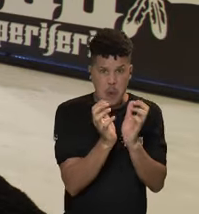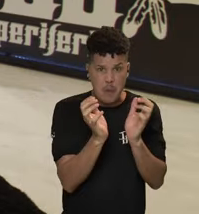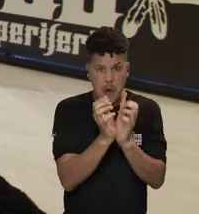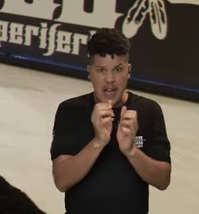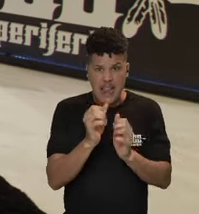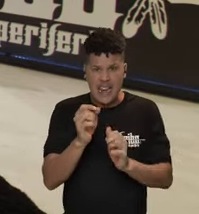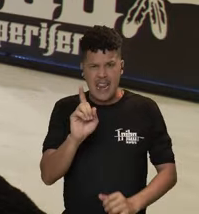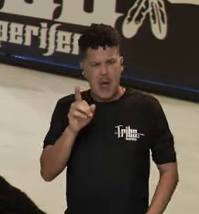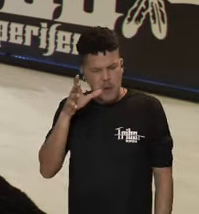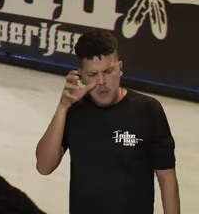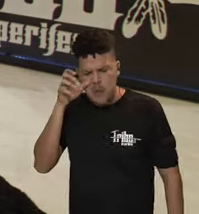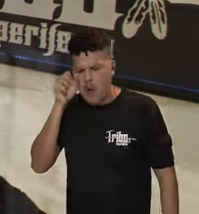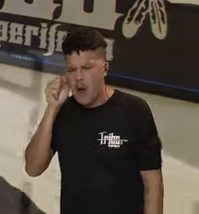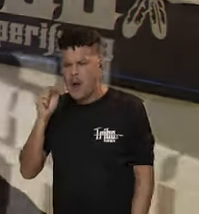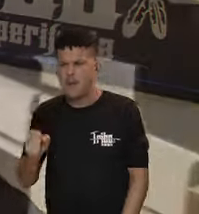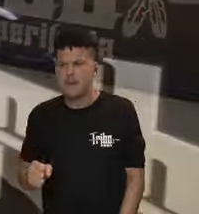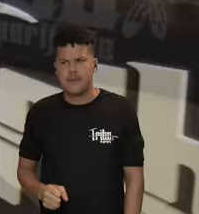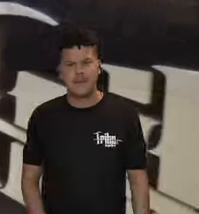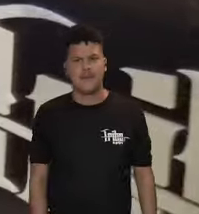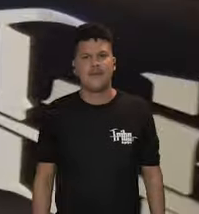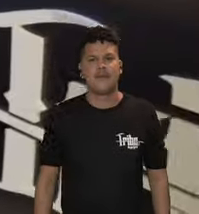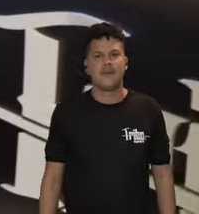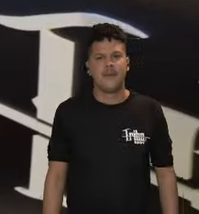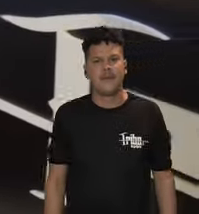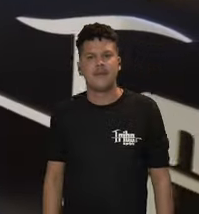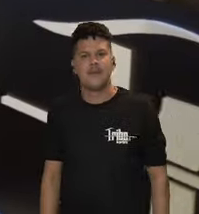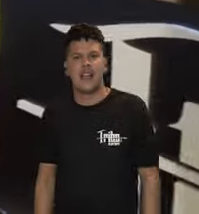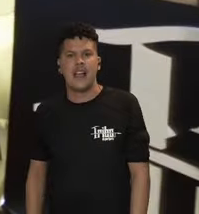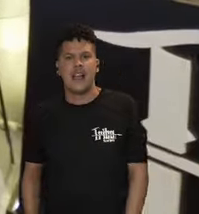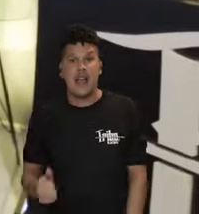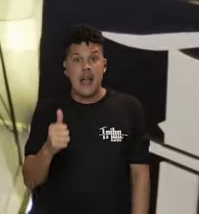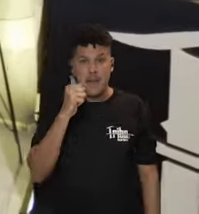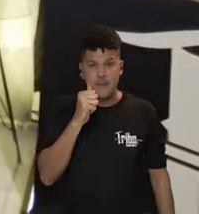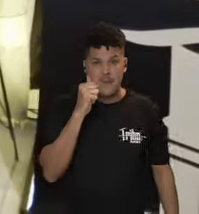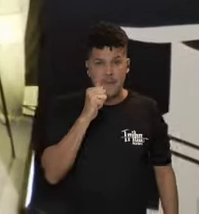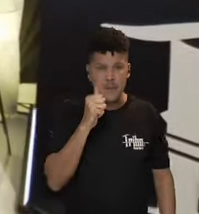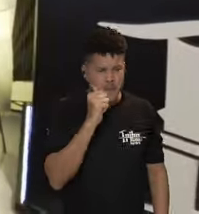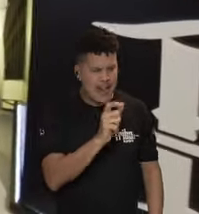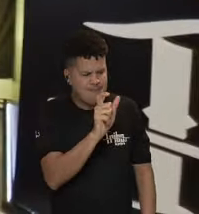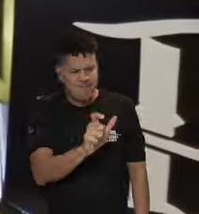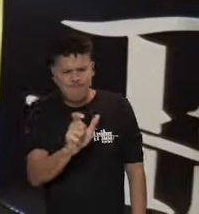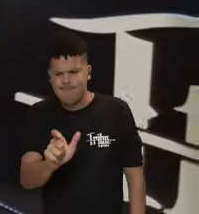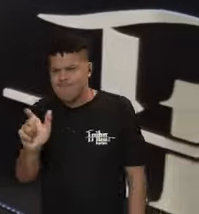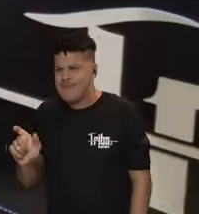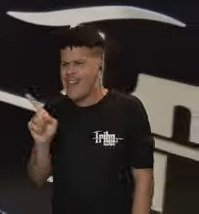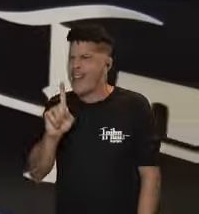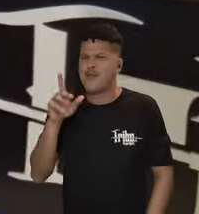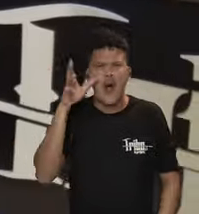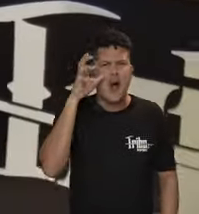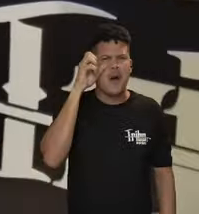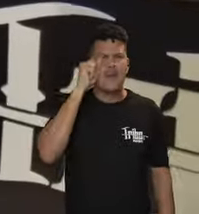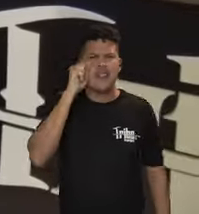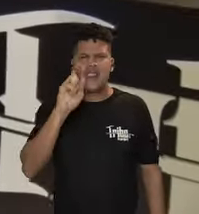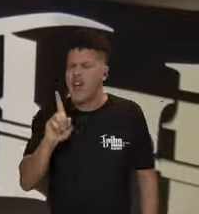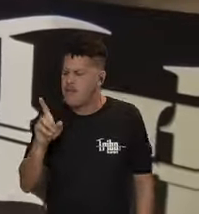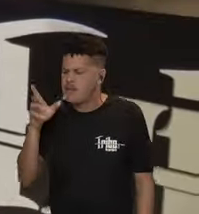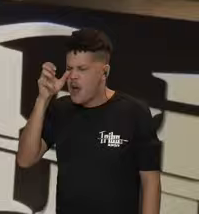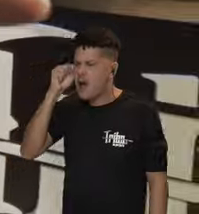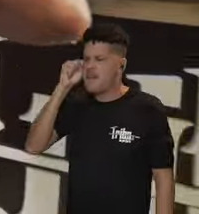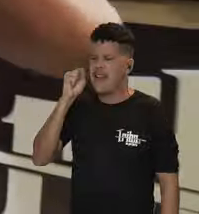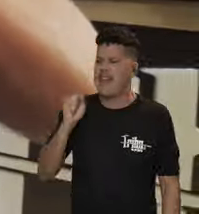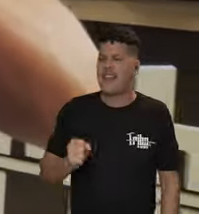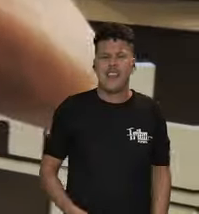dormem. Não dormem, e não dormem. Porque essas doninhas tão loucas e não dormem.